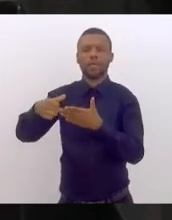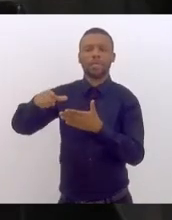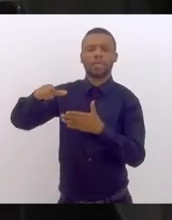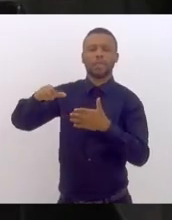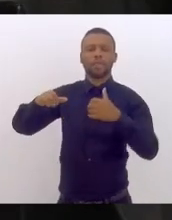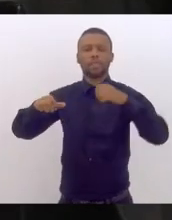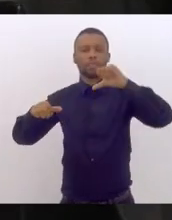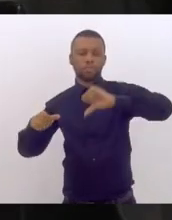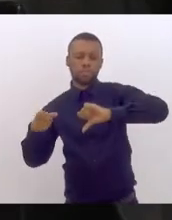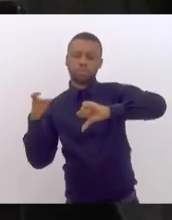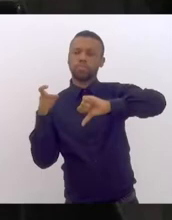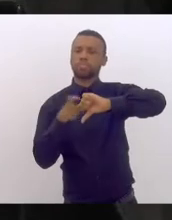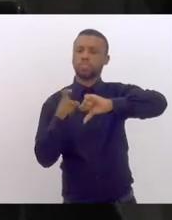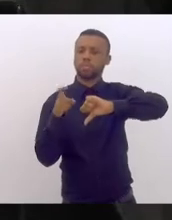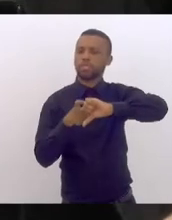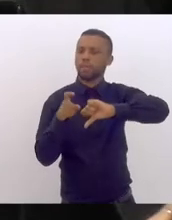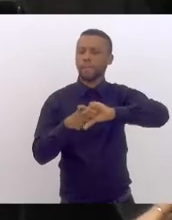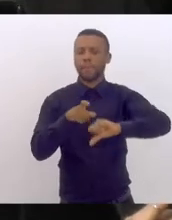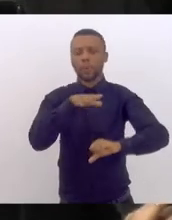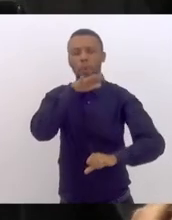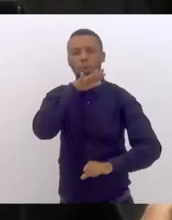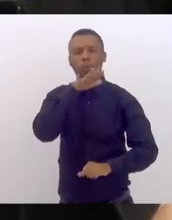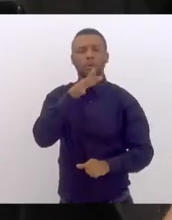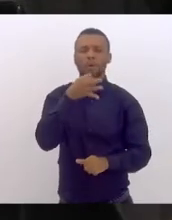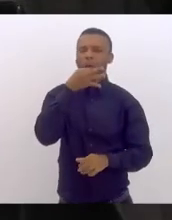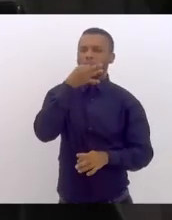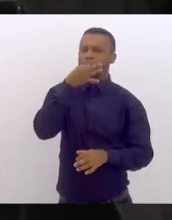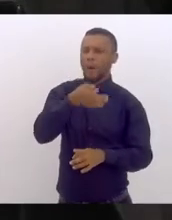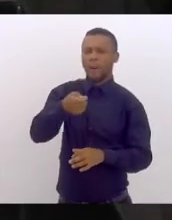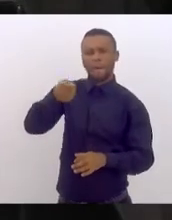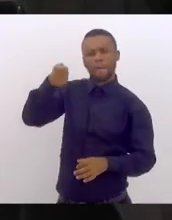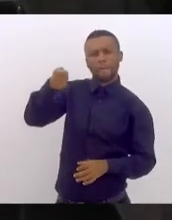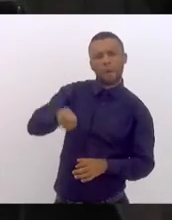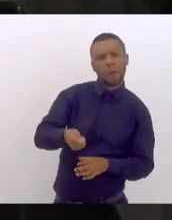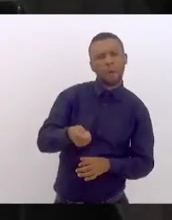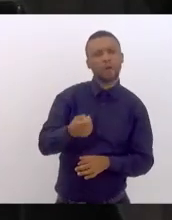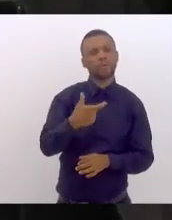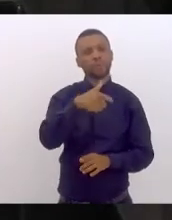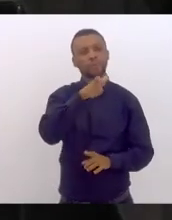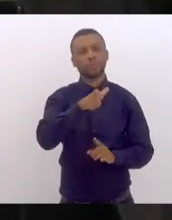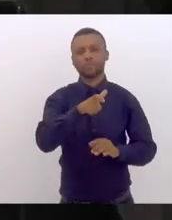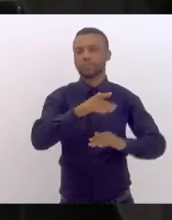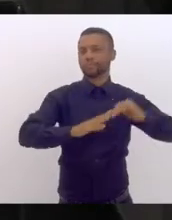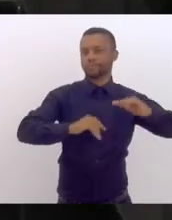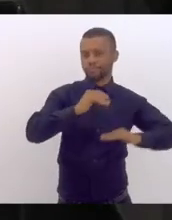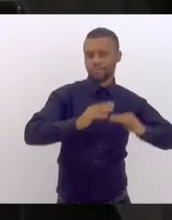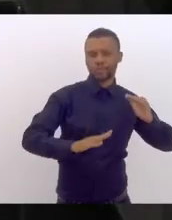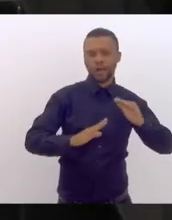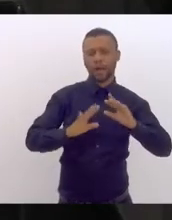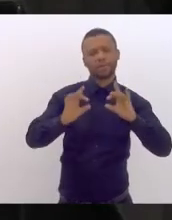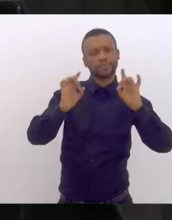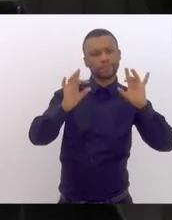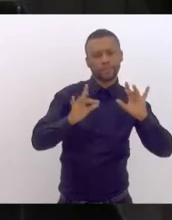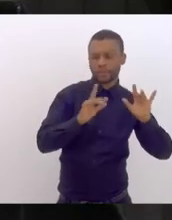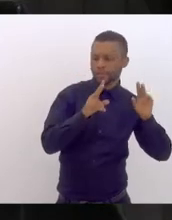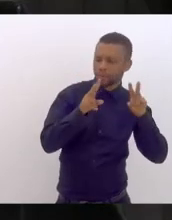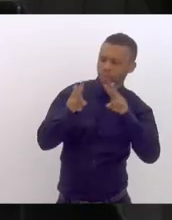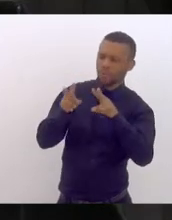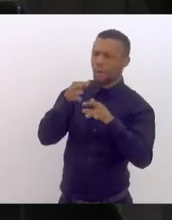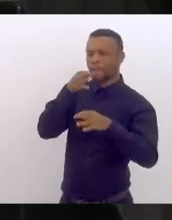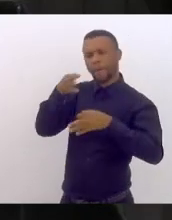tempo não é de agora há muito tempo as críticas contundentes de especialistas e sobretudo